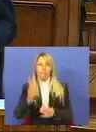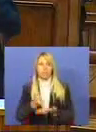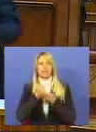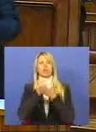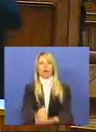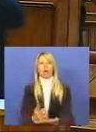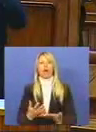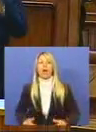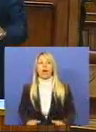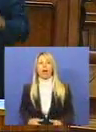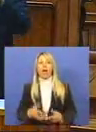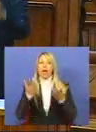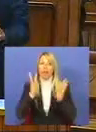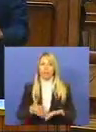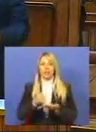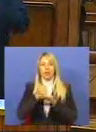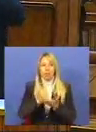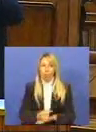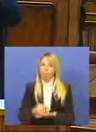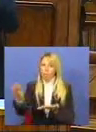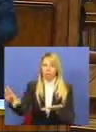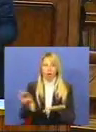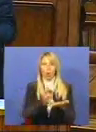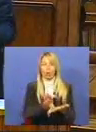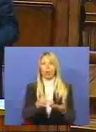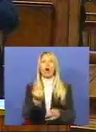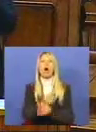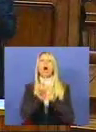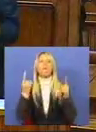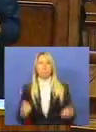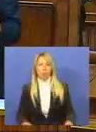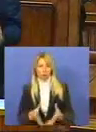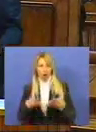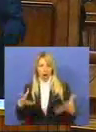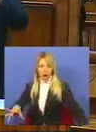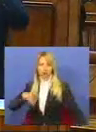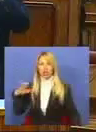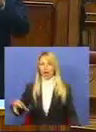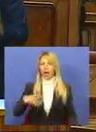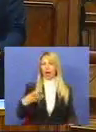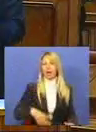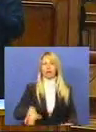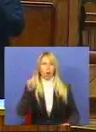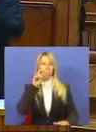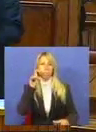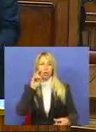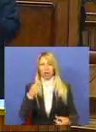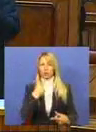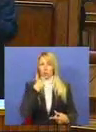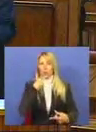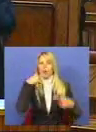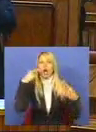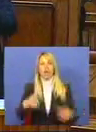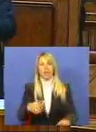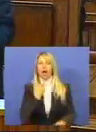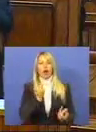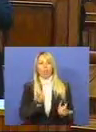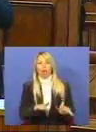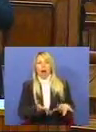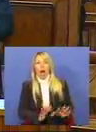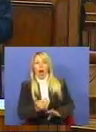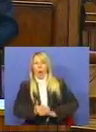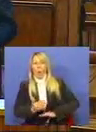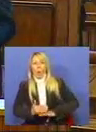contributo, porque as grandes fortunas, os paraquedas dourados, as grandes proteções, não podem eximir-se de pagar um